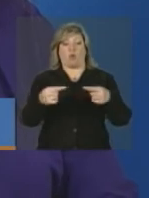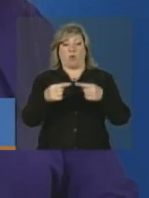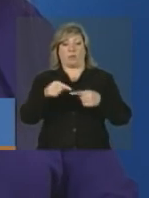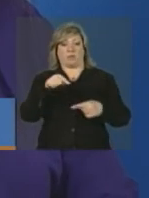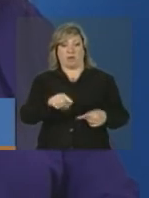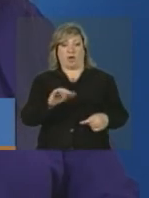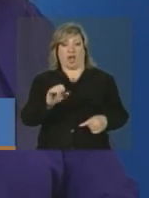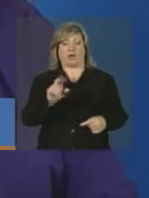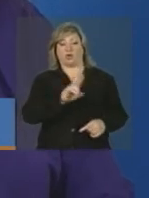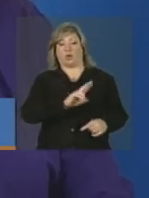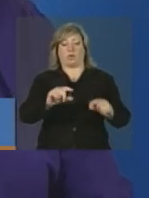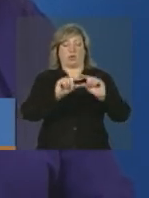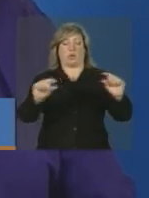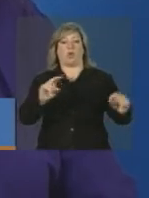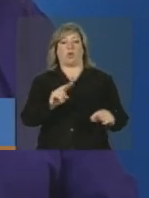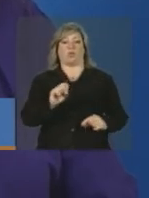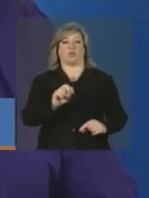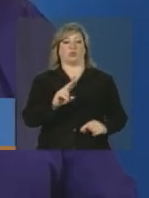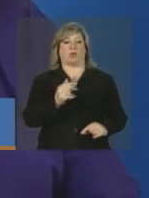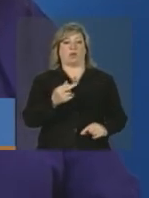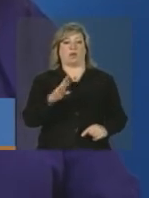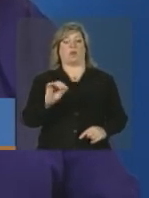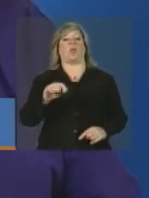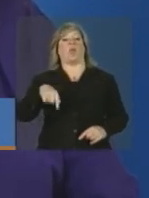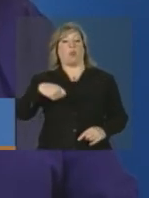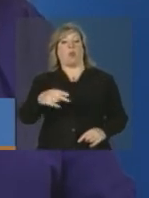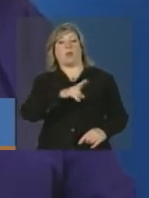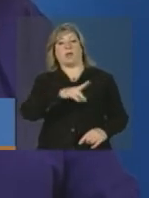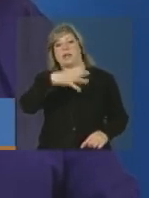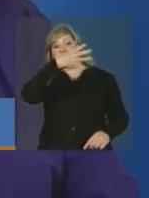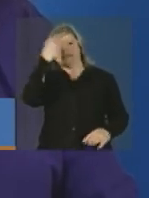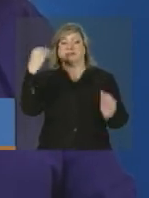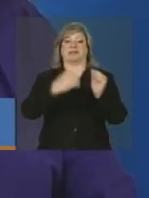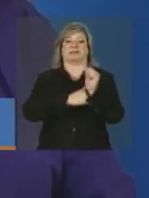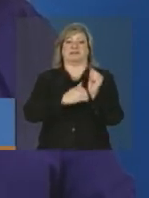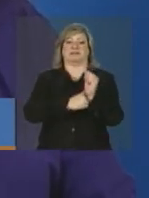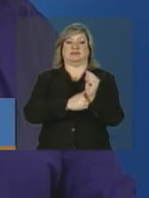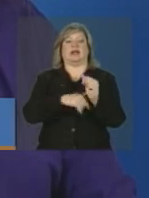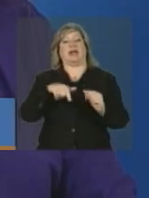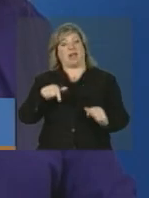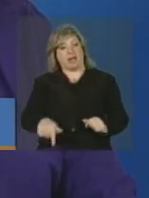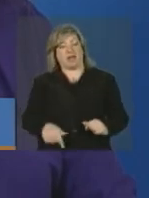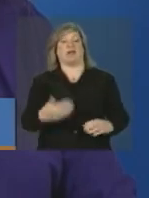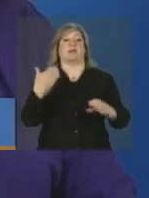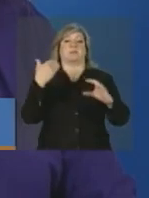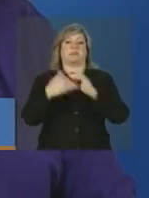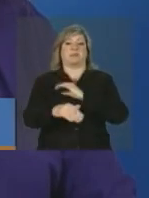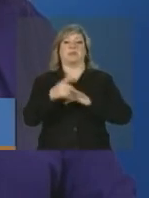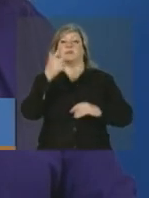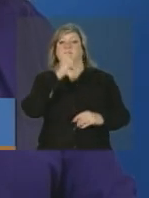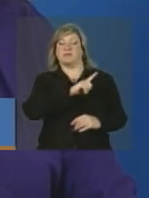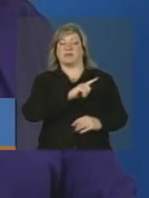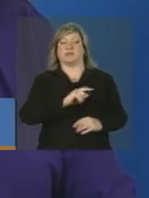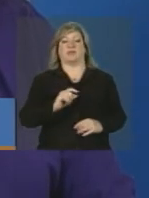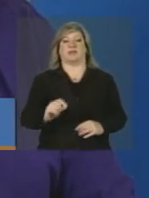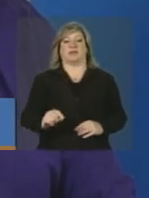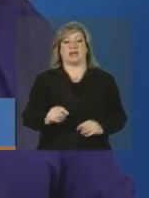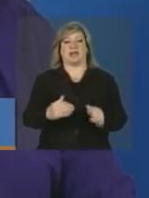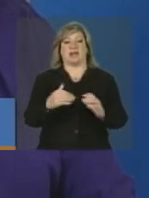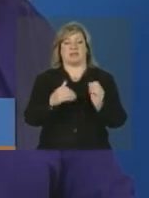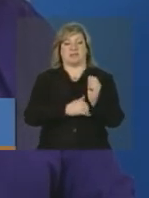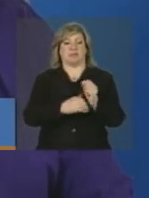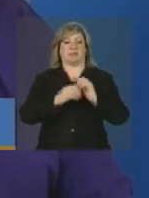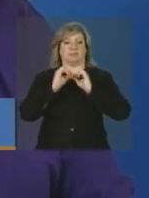campo usuário e clicar em esqueci minha senha. Imediatamente, o e-mail, a senha